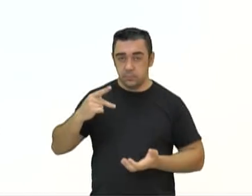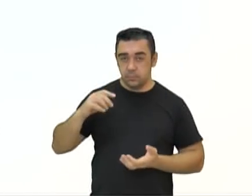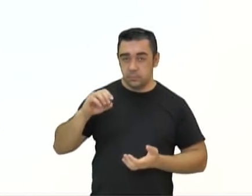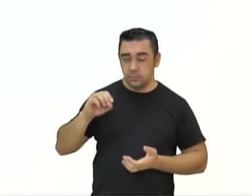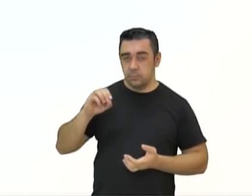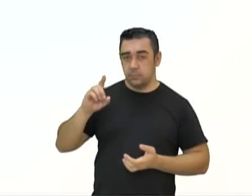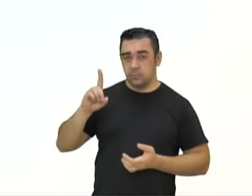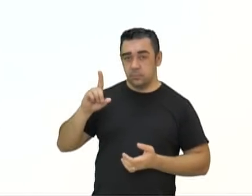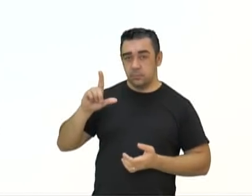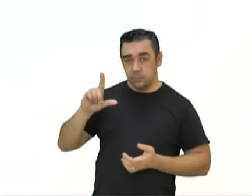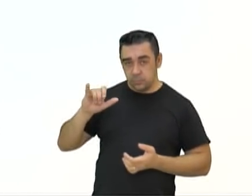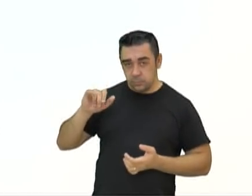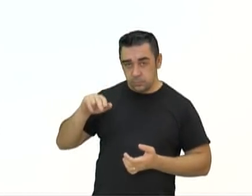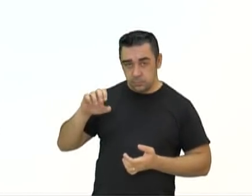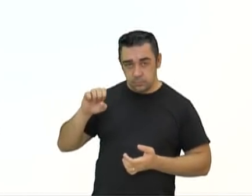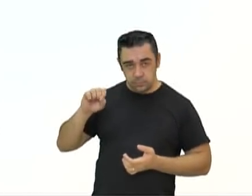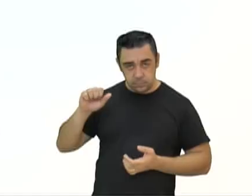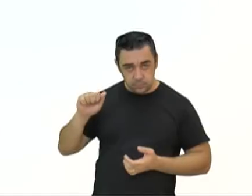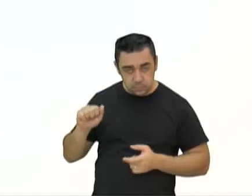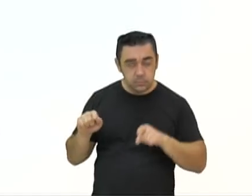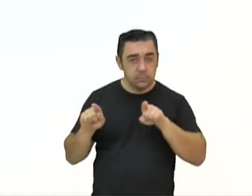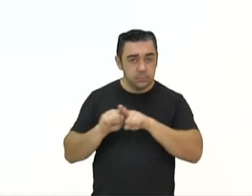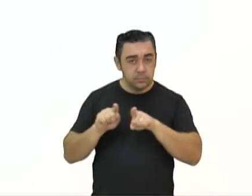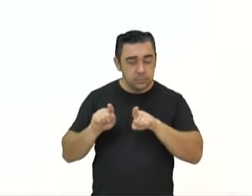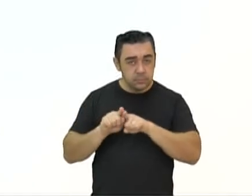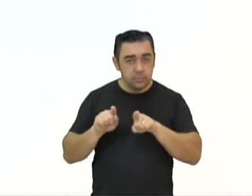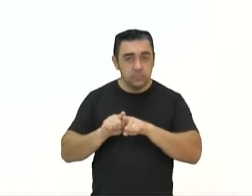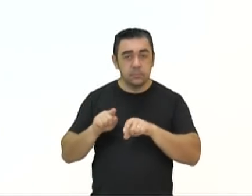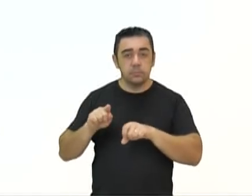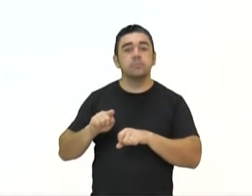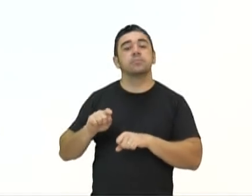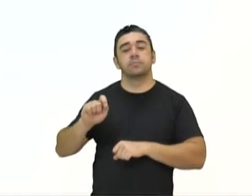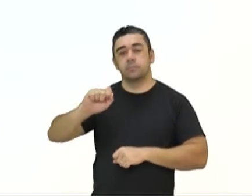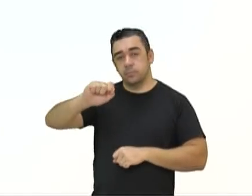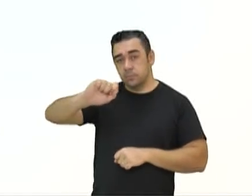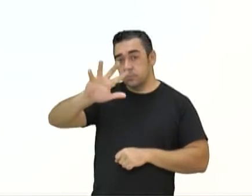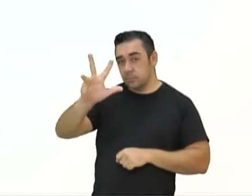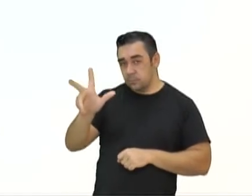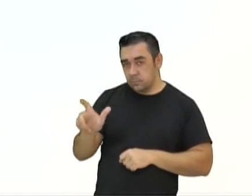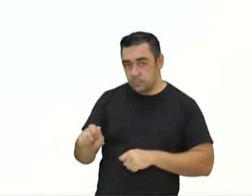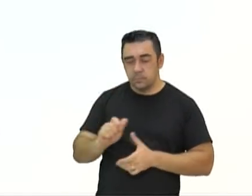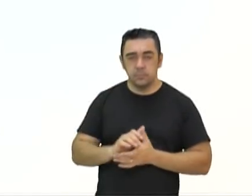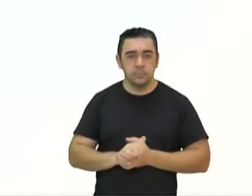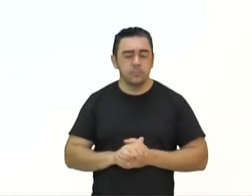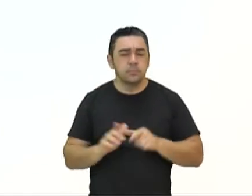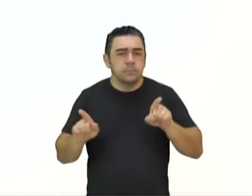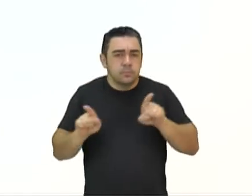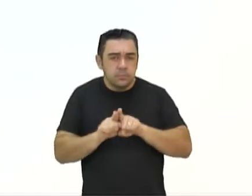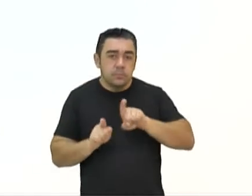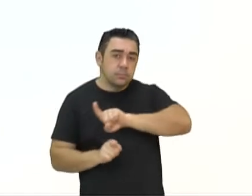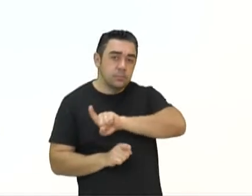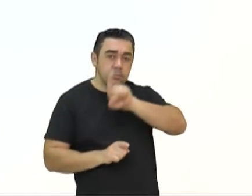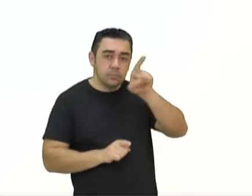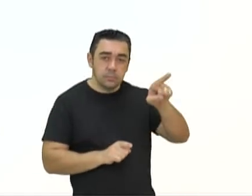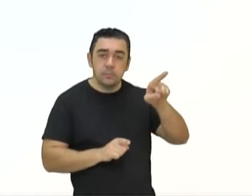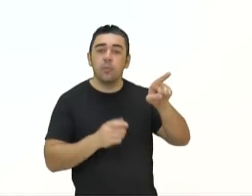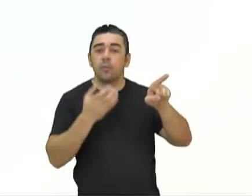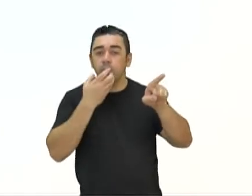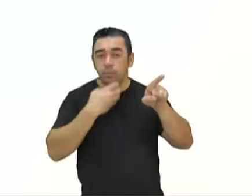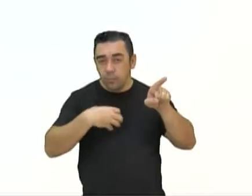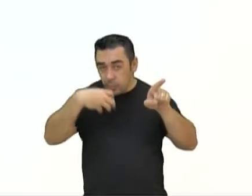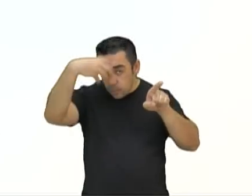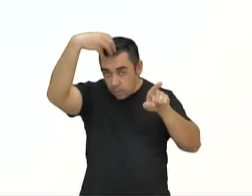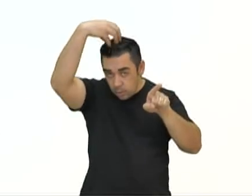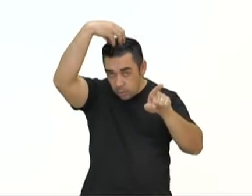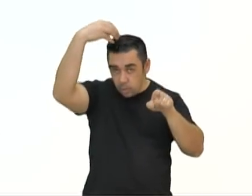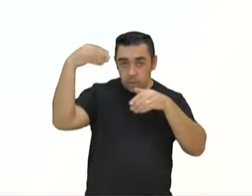África Ocidental, aí já no continente. Os reis do Havaí passaram a praticar utilizando pranchas